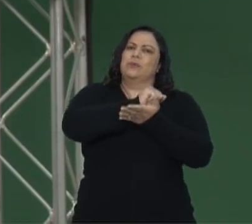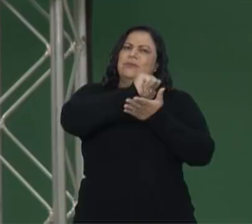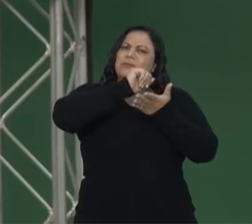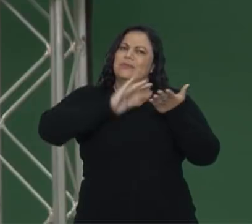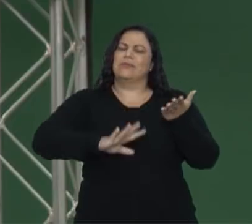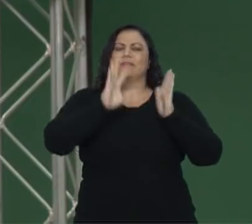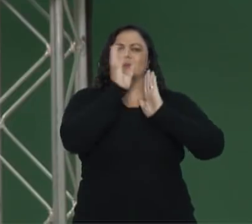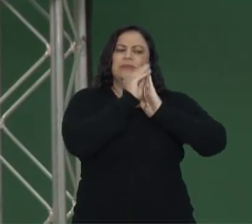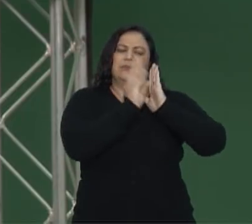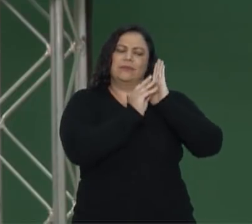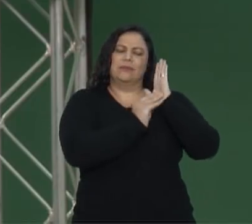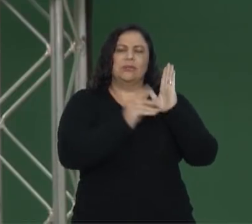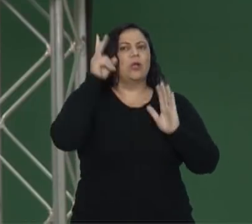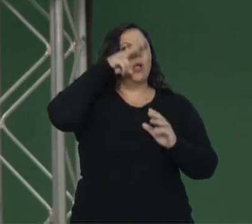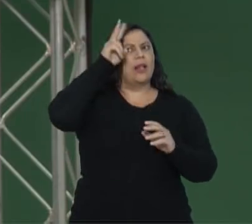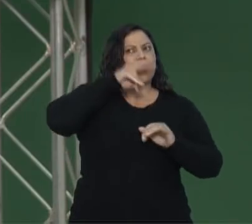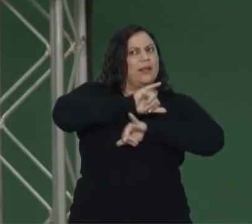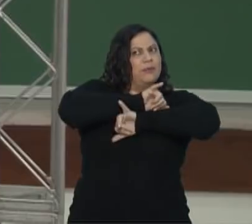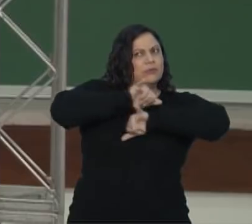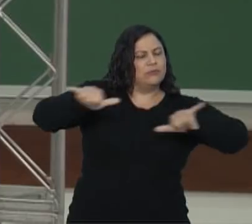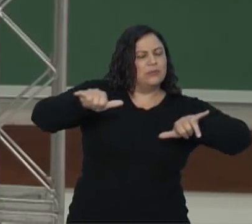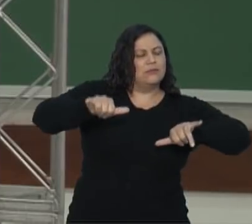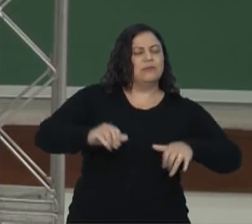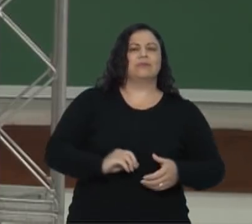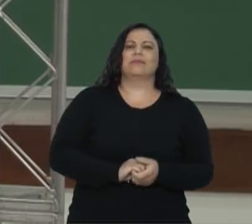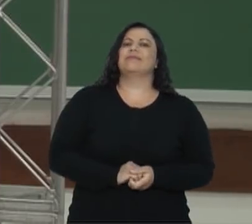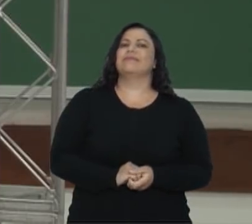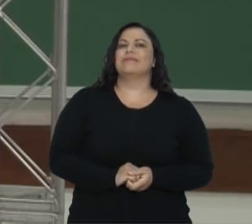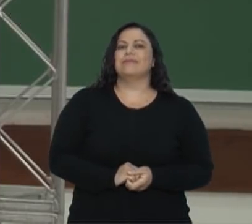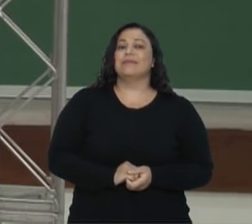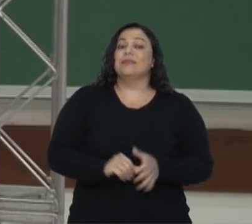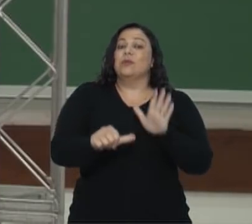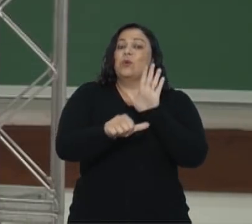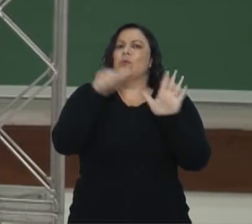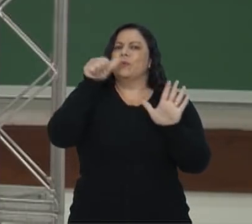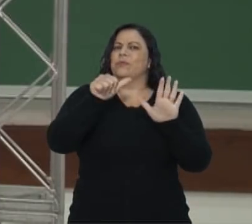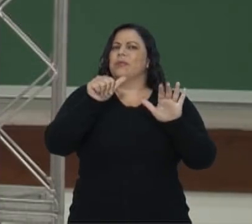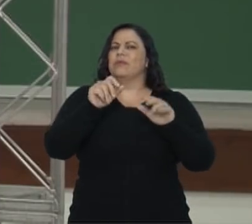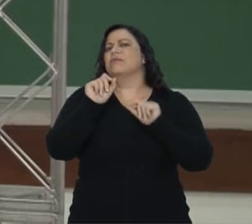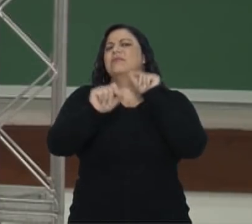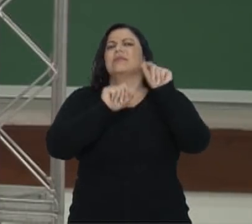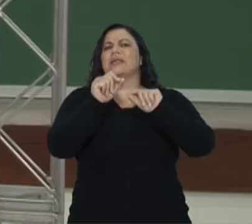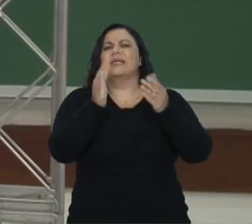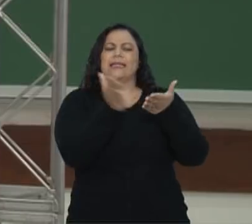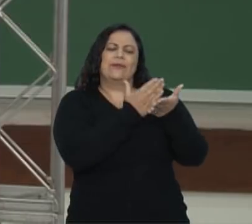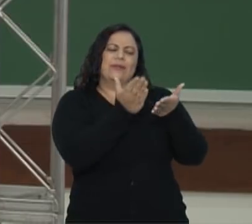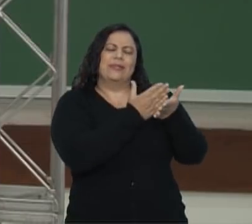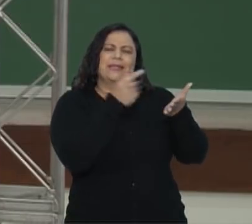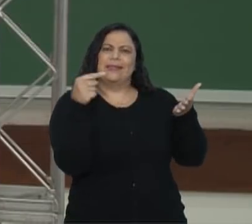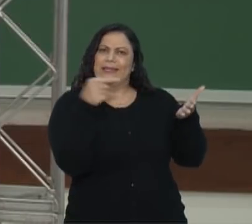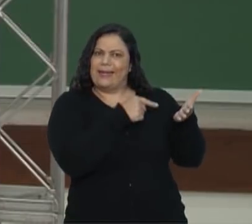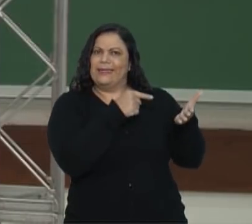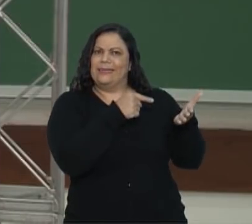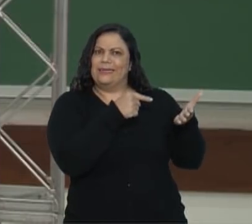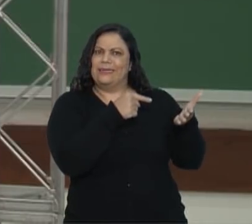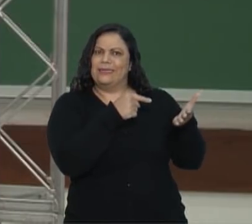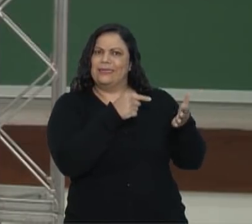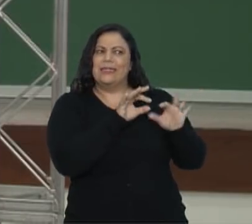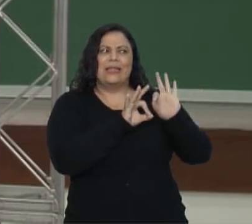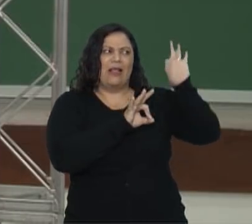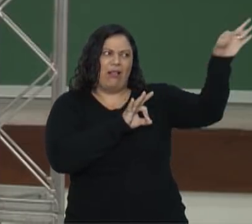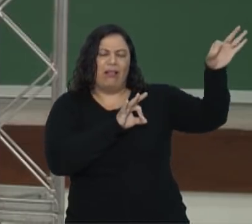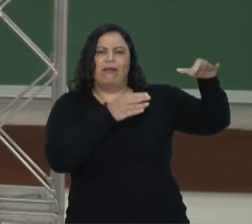com conteúdo, lembra dos recadinhos? Então vamos para o primeiro recado. Cadê o teu caderno? Está lá longe? Está